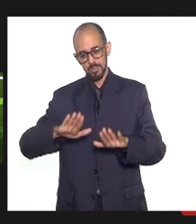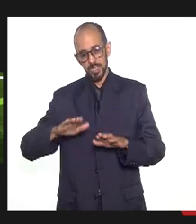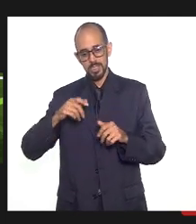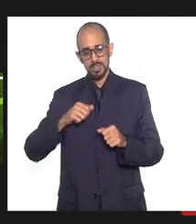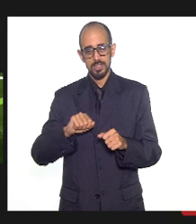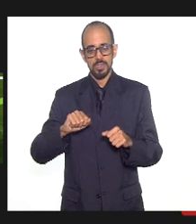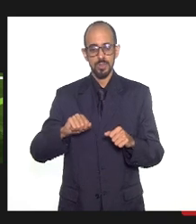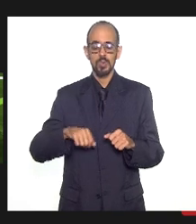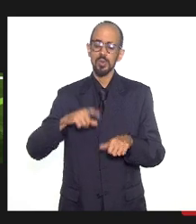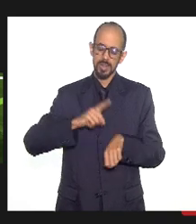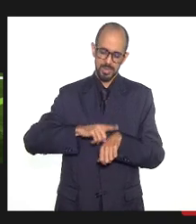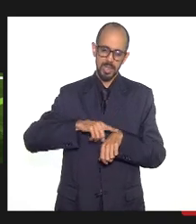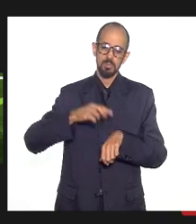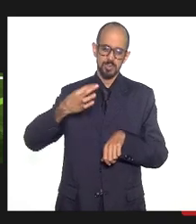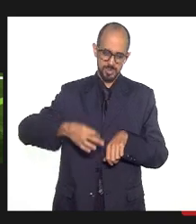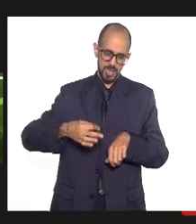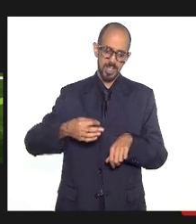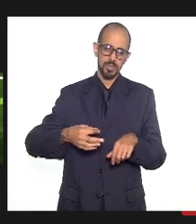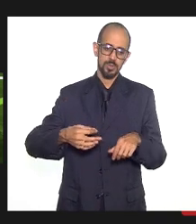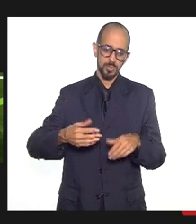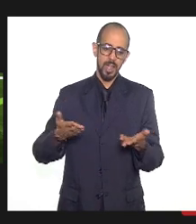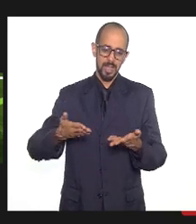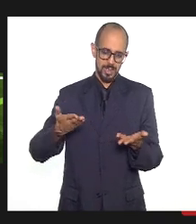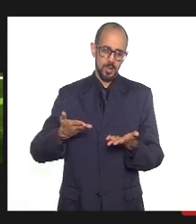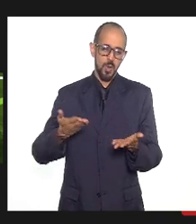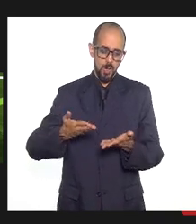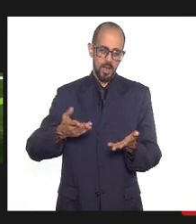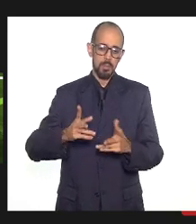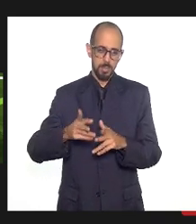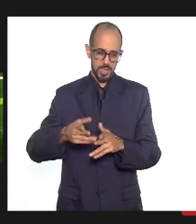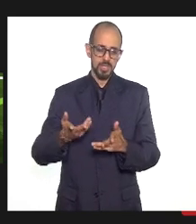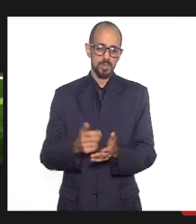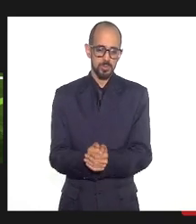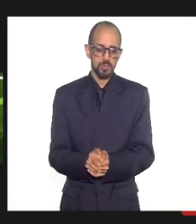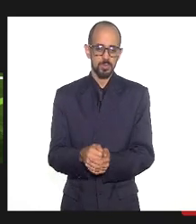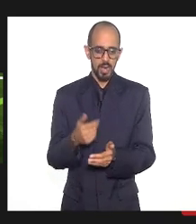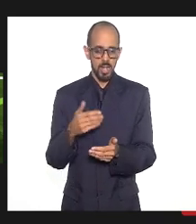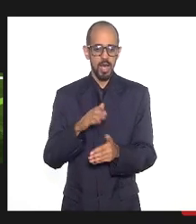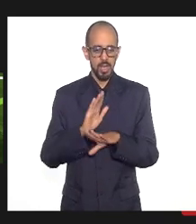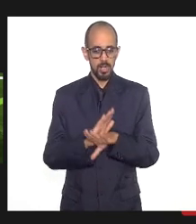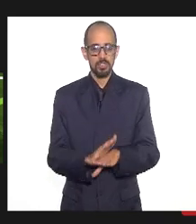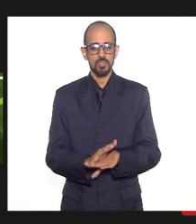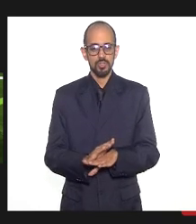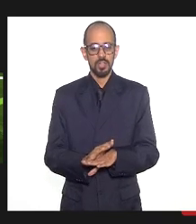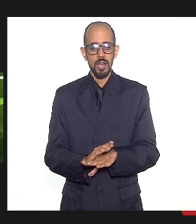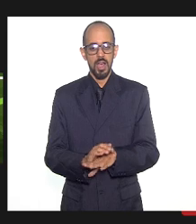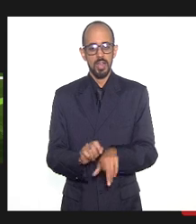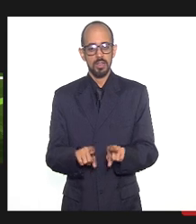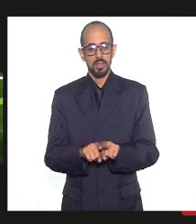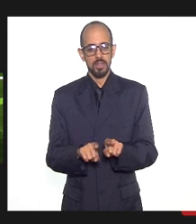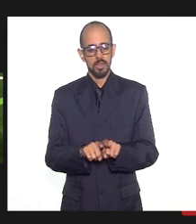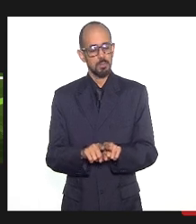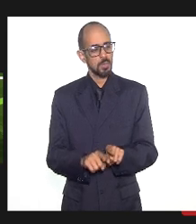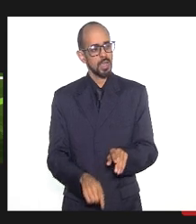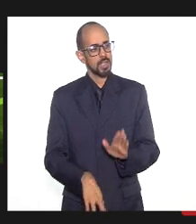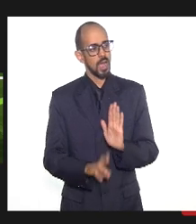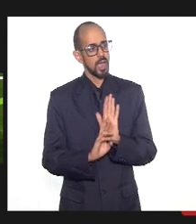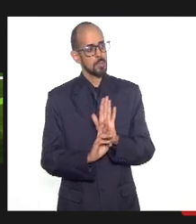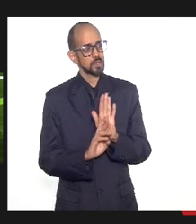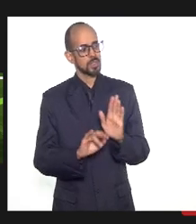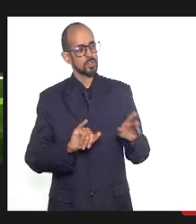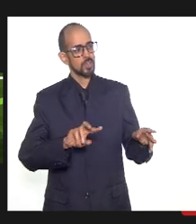tempo certo é esse, né? Estamos aqui para estar contribuindo. Mas eu estava bem representada aí pela